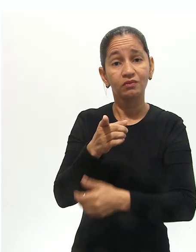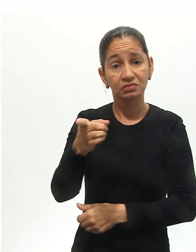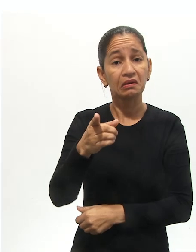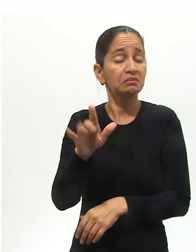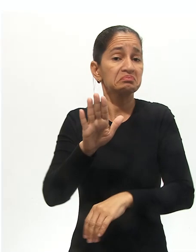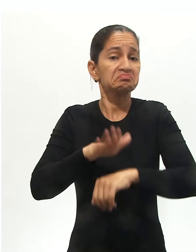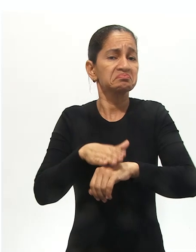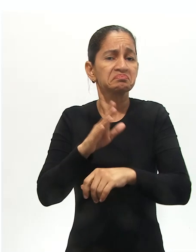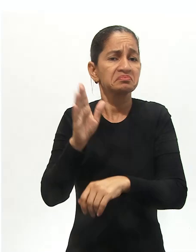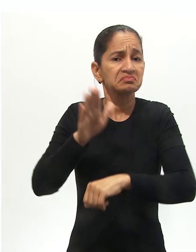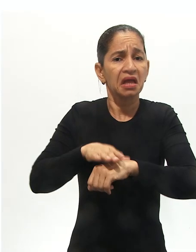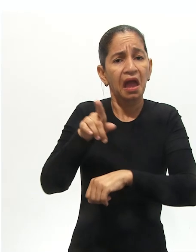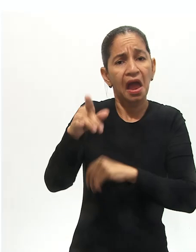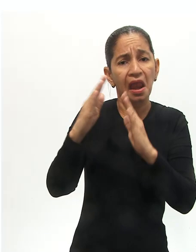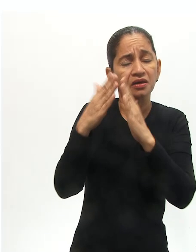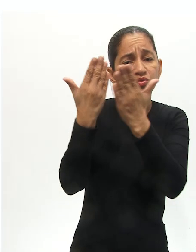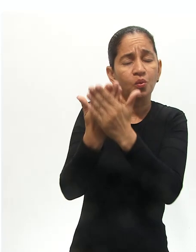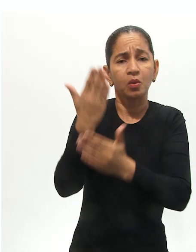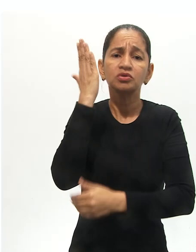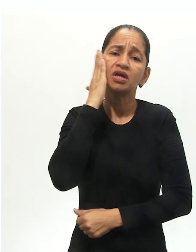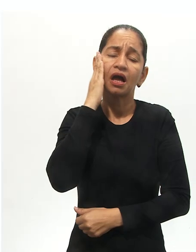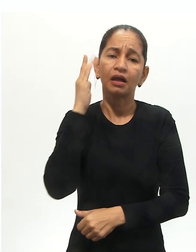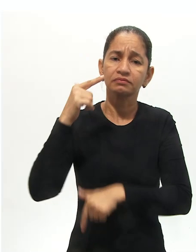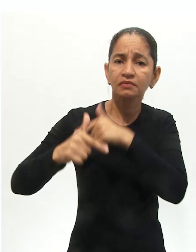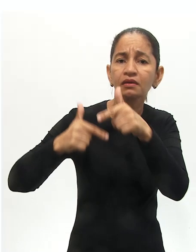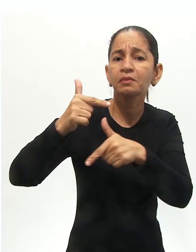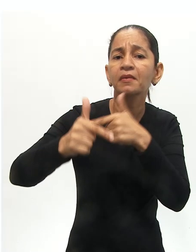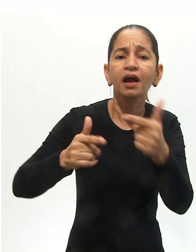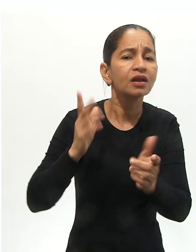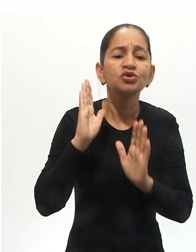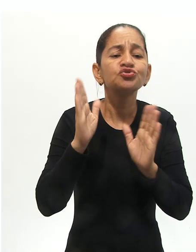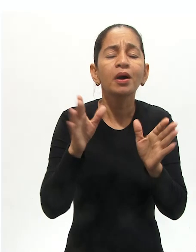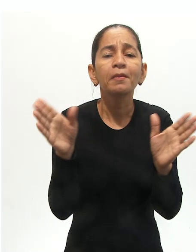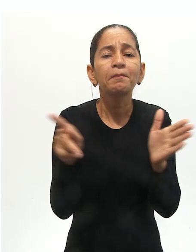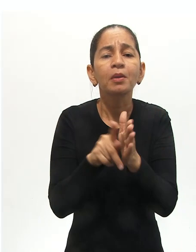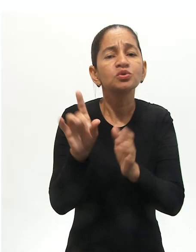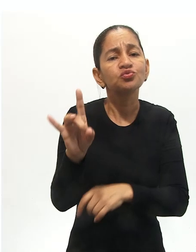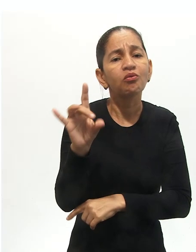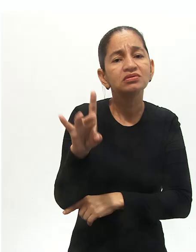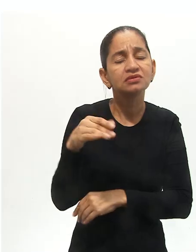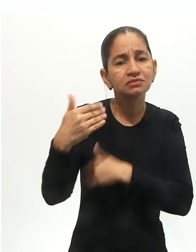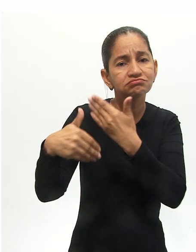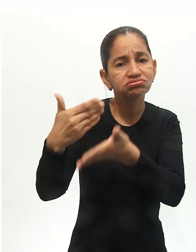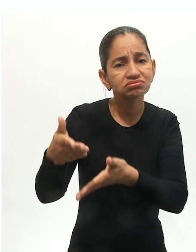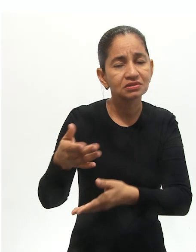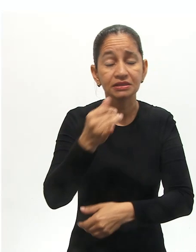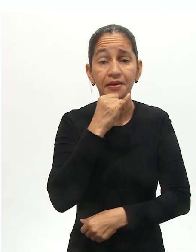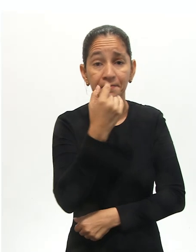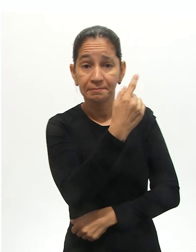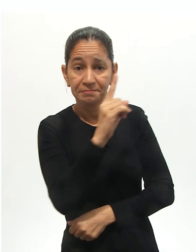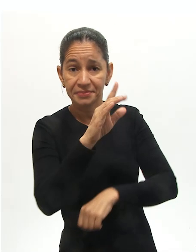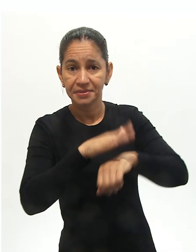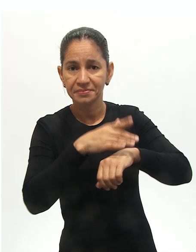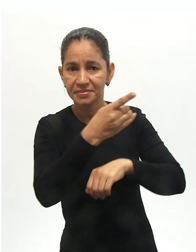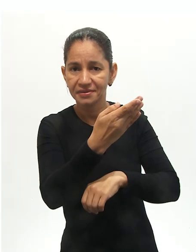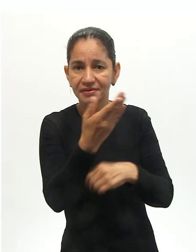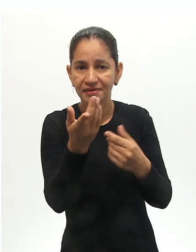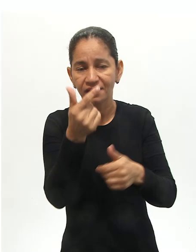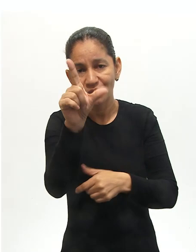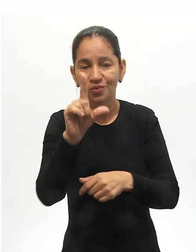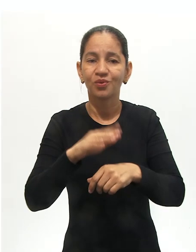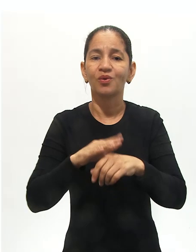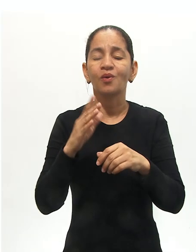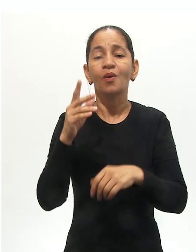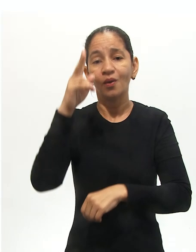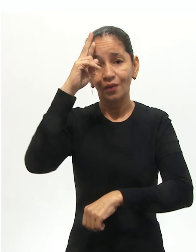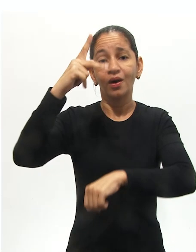autônomas e autogeridas, como propostas por Ferrer. Pedagogia histórico-crítica, o grande